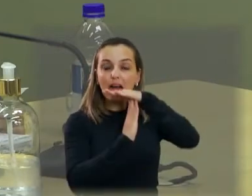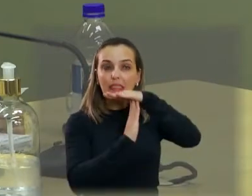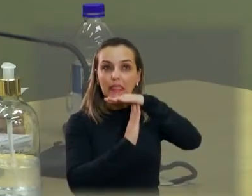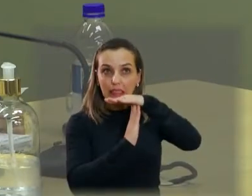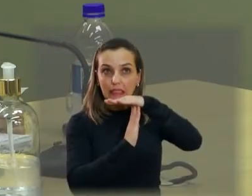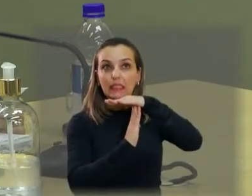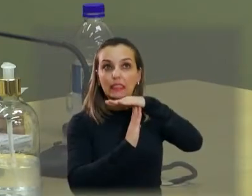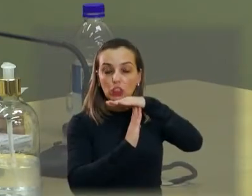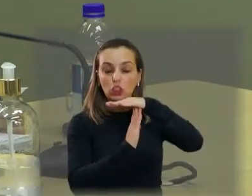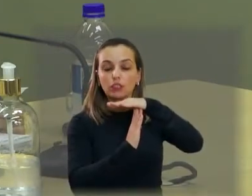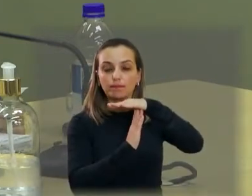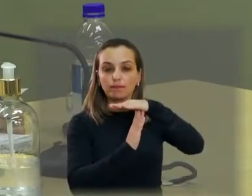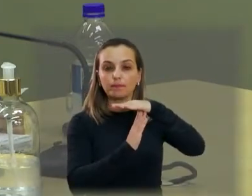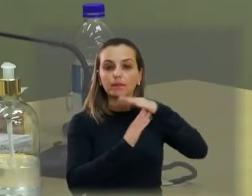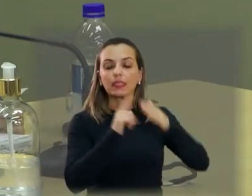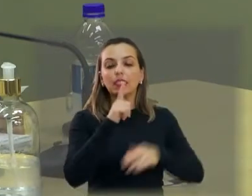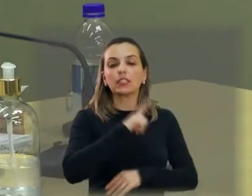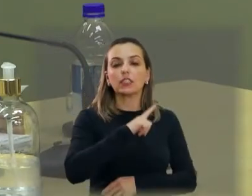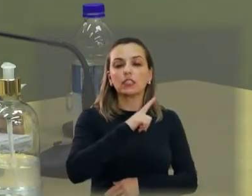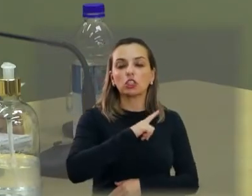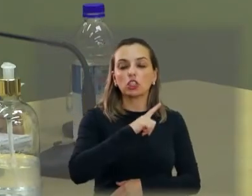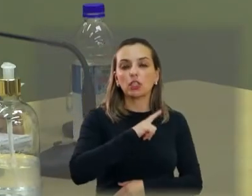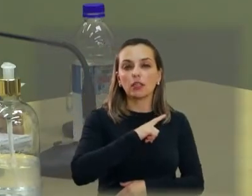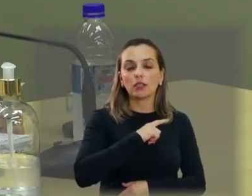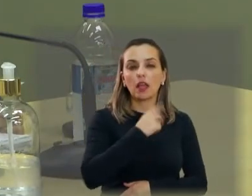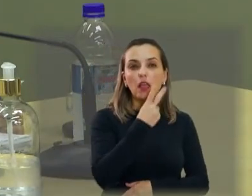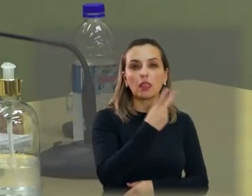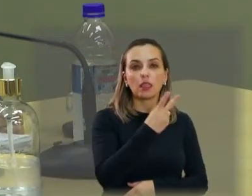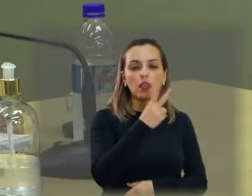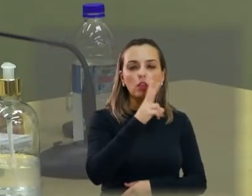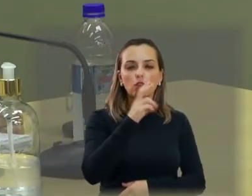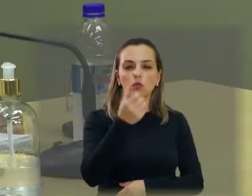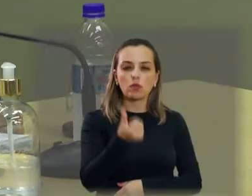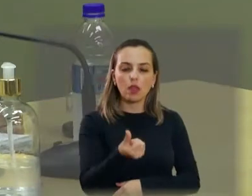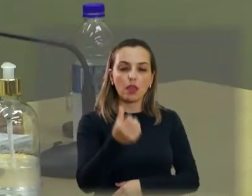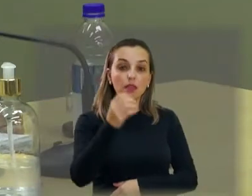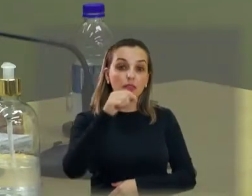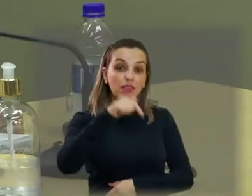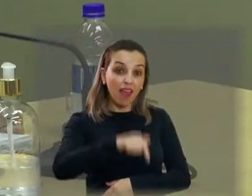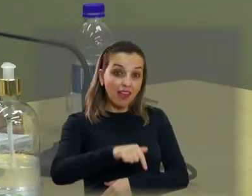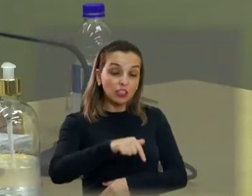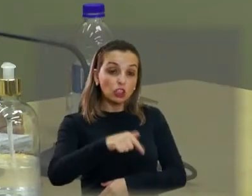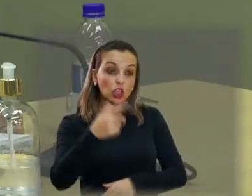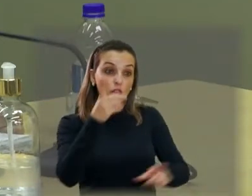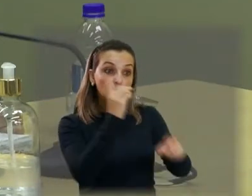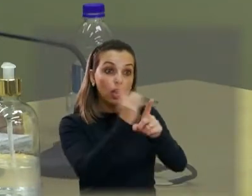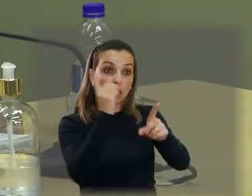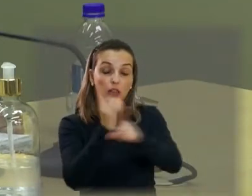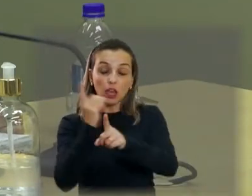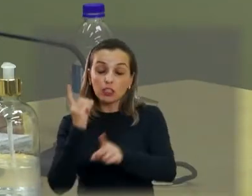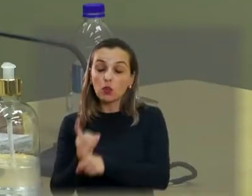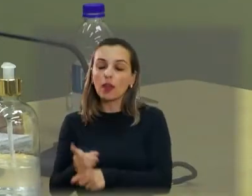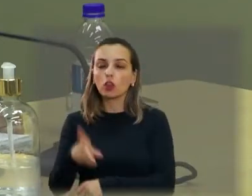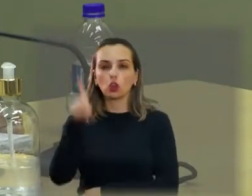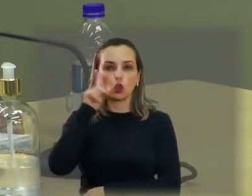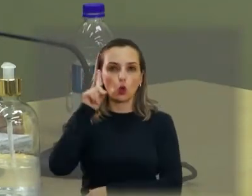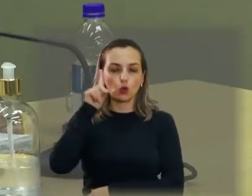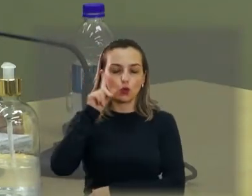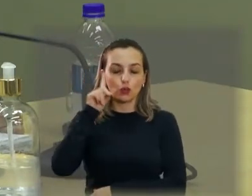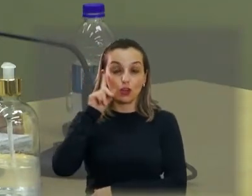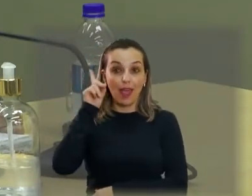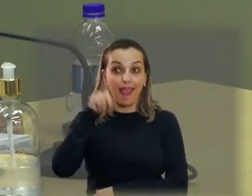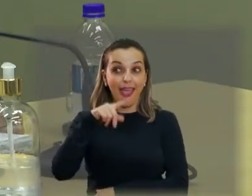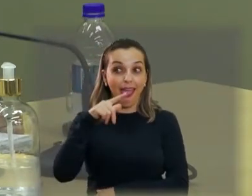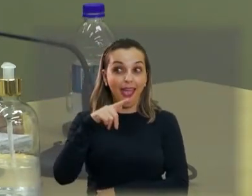da transmissão, a gente passou por uma média de 267 atendimentos diários. E a gente já